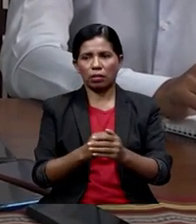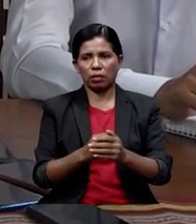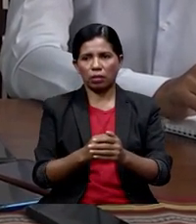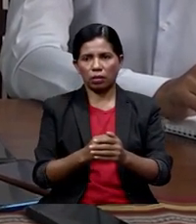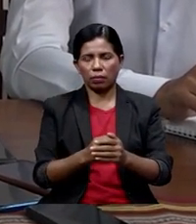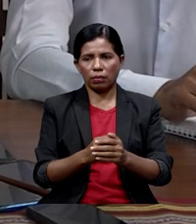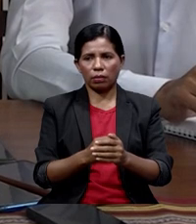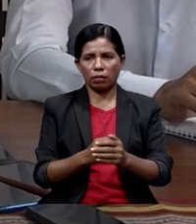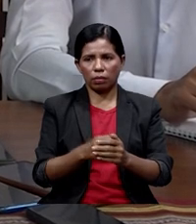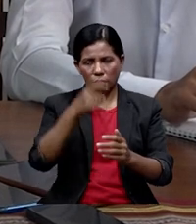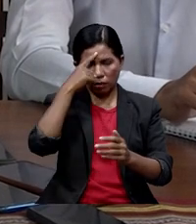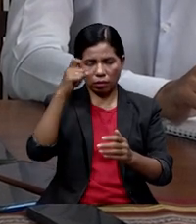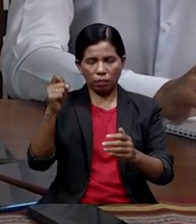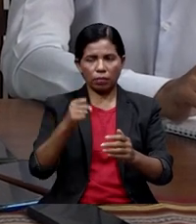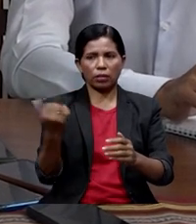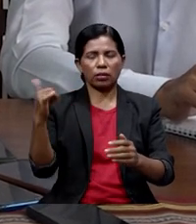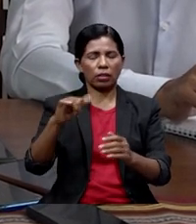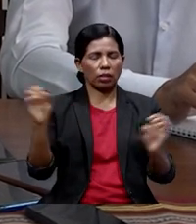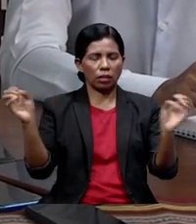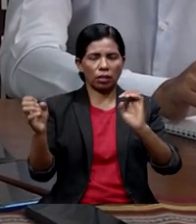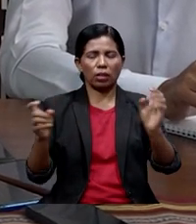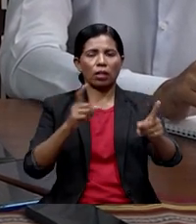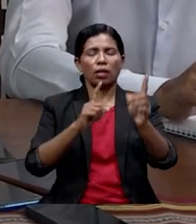balum também ia